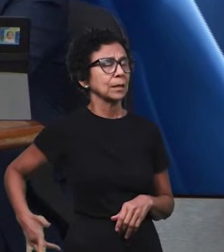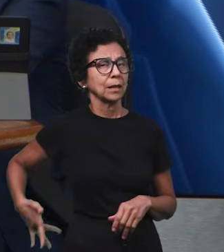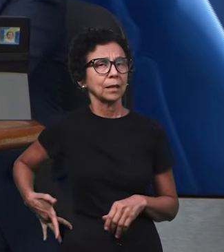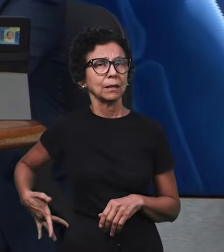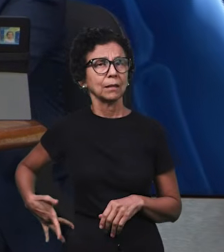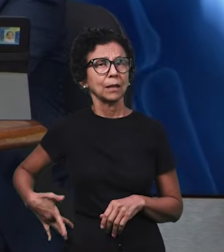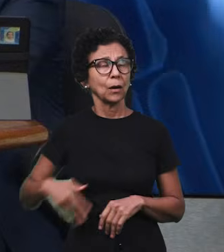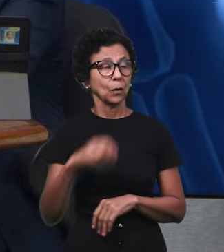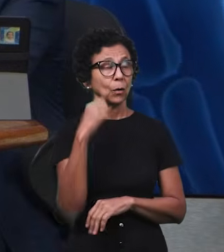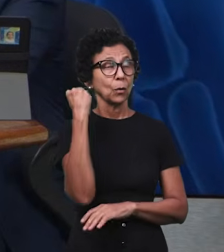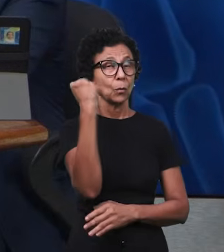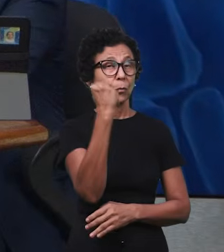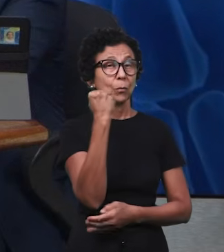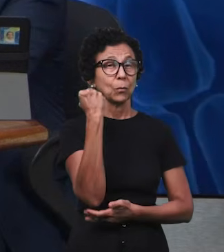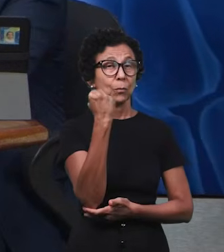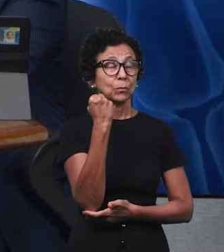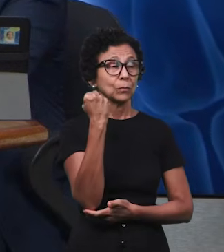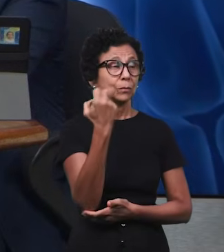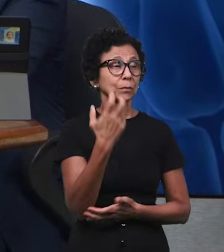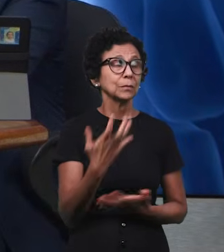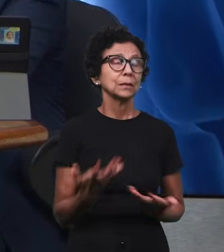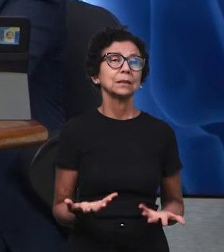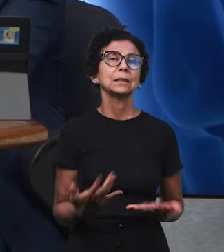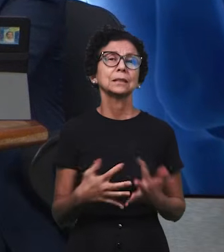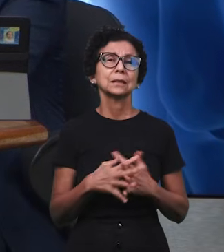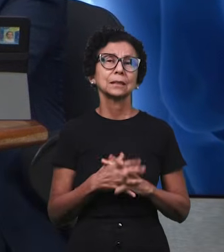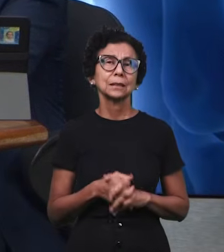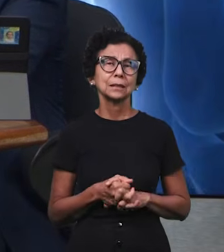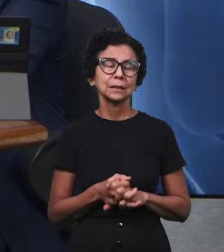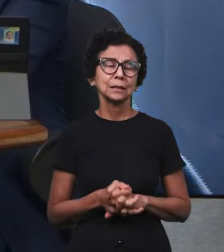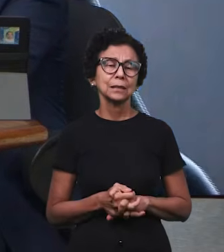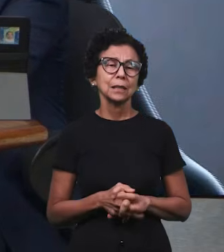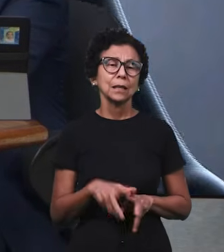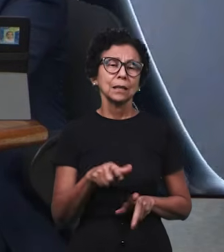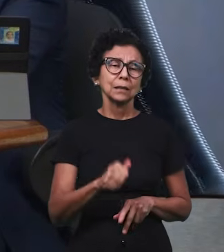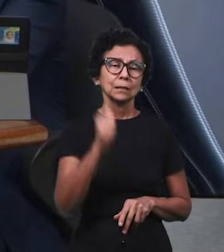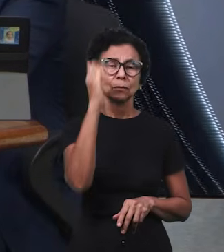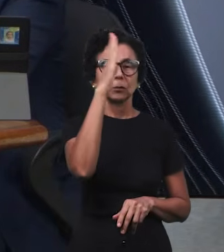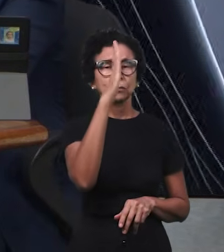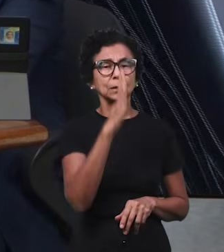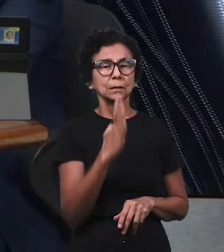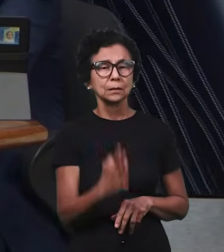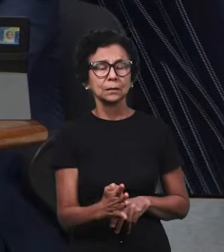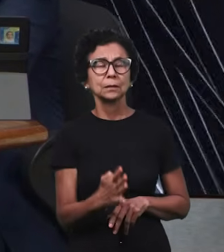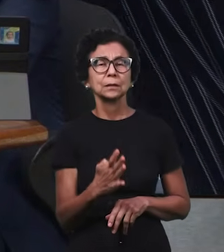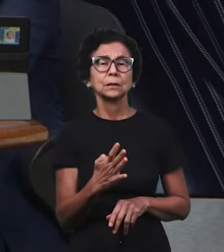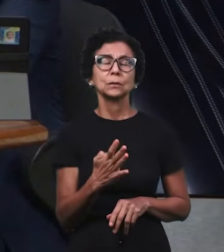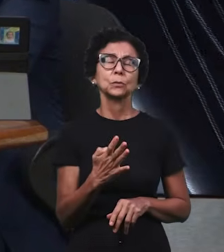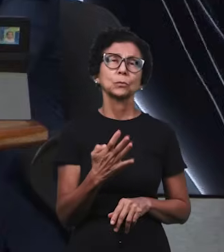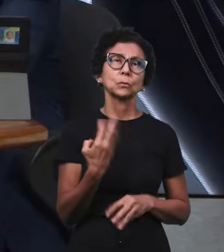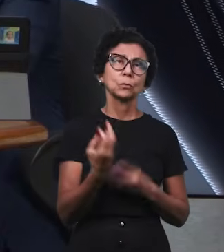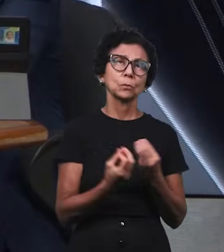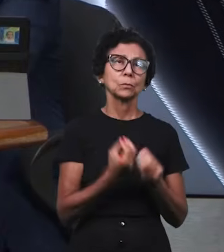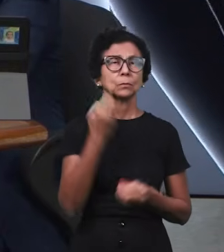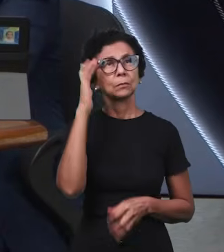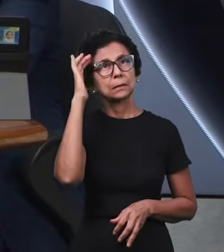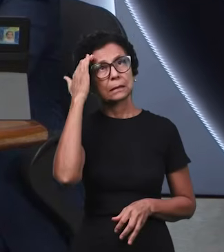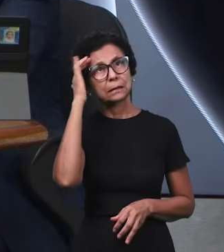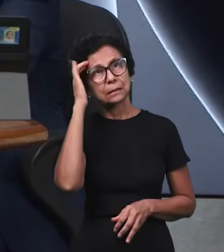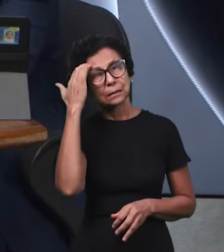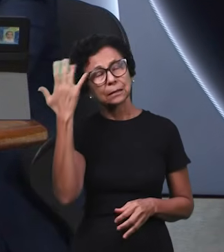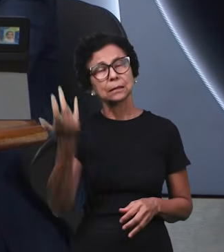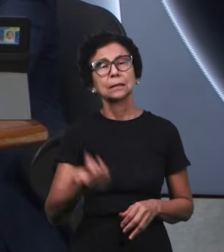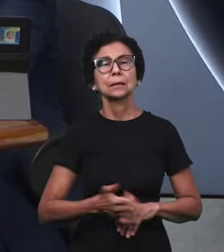e por que ela ainda existe essa misticidade aqui no Brasil, né? E como é que a gente pode